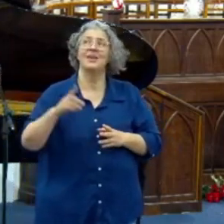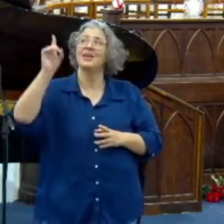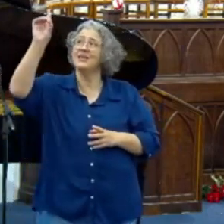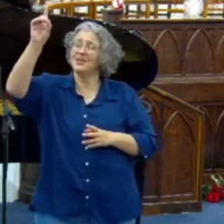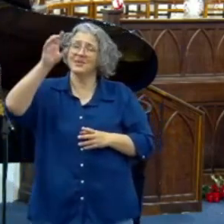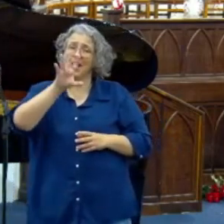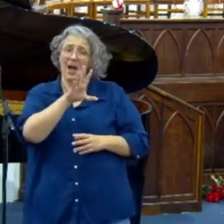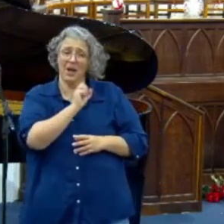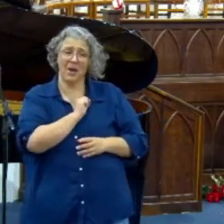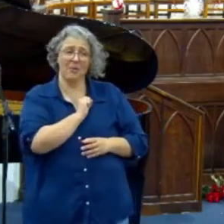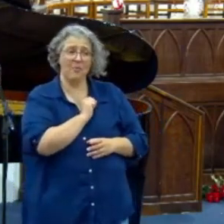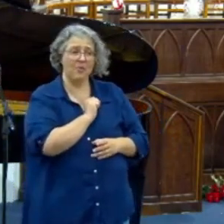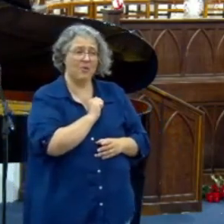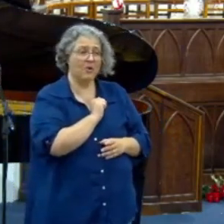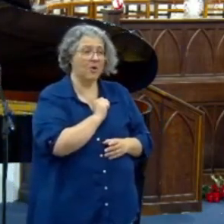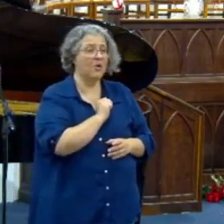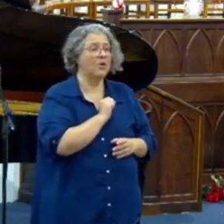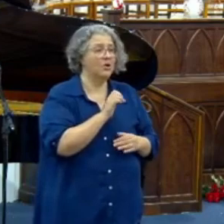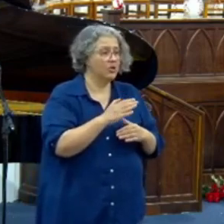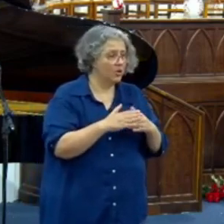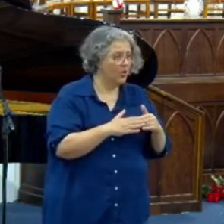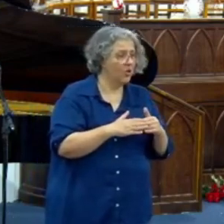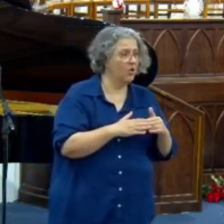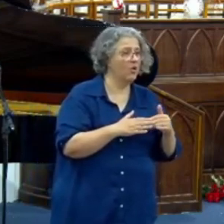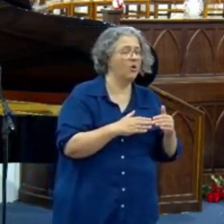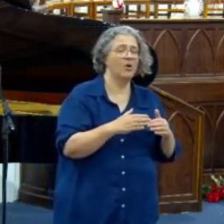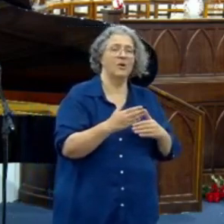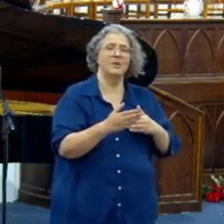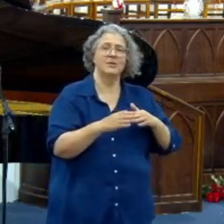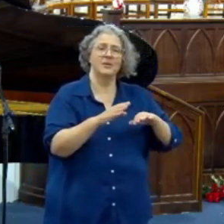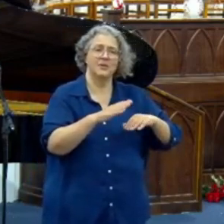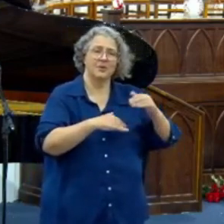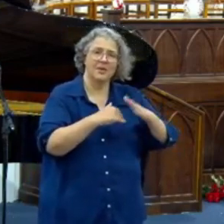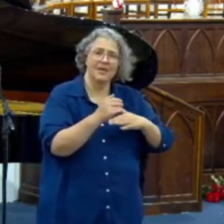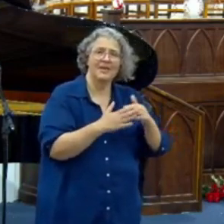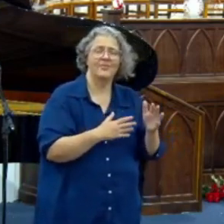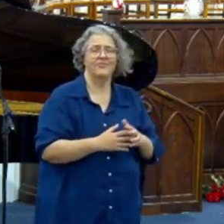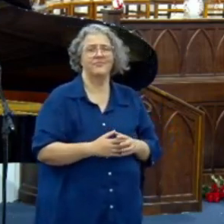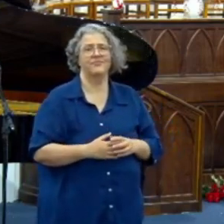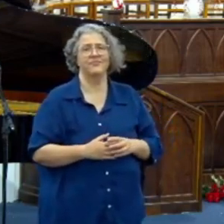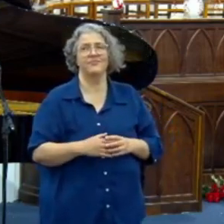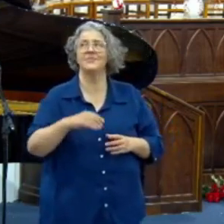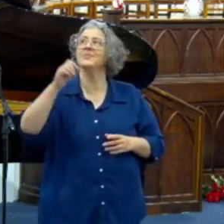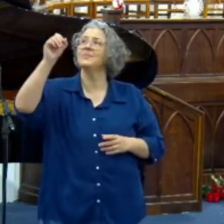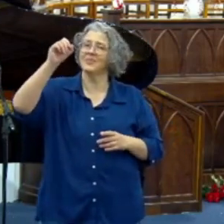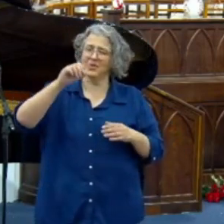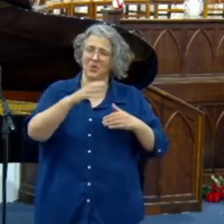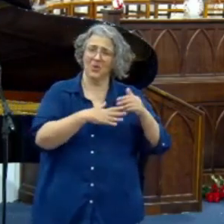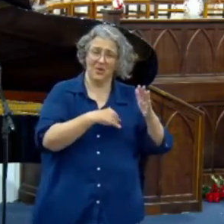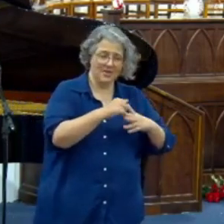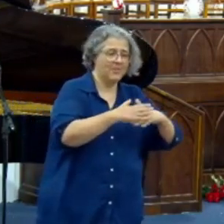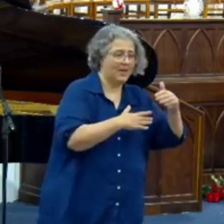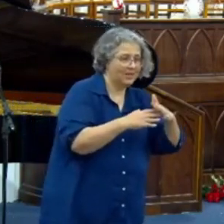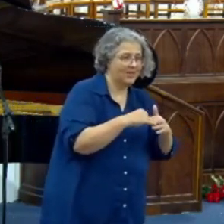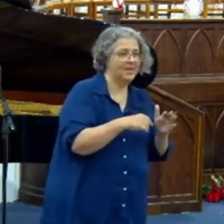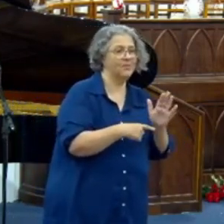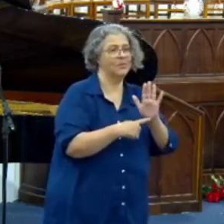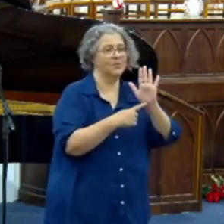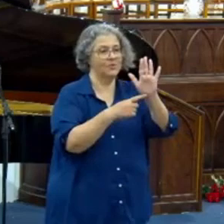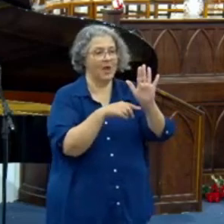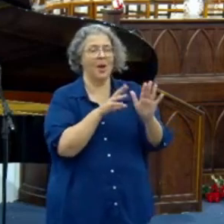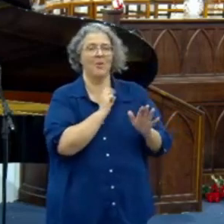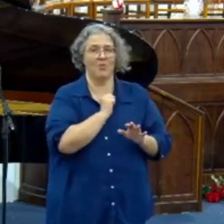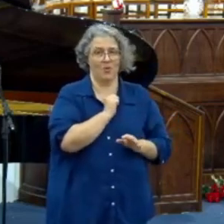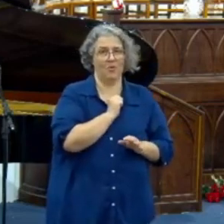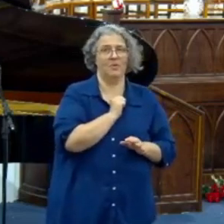amor. Nós praticamos, nós exercitamos o amor. Ok, qual é a diferença entre nós e Deus? É que Ele é o próprio amor. Ele não faz